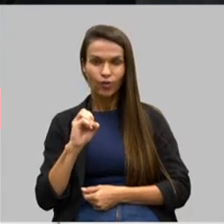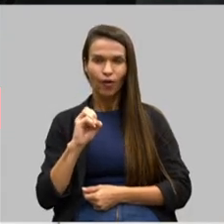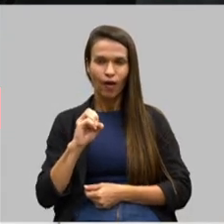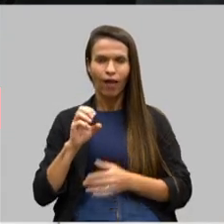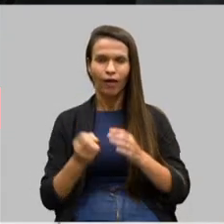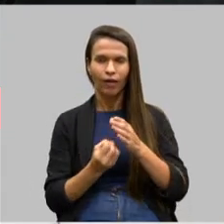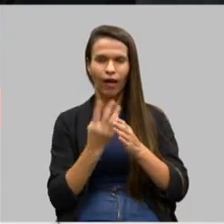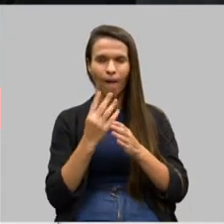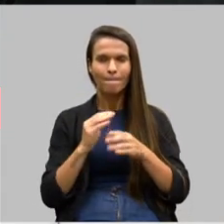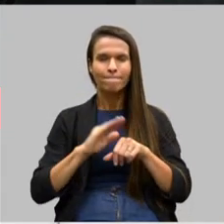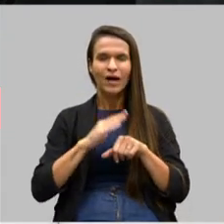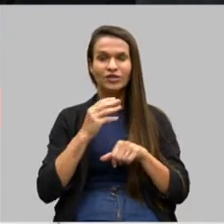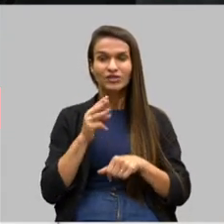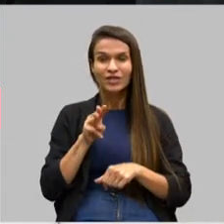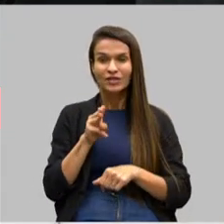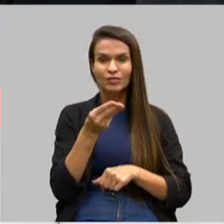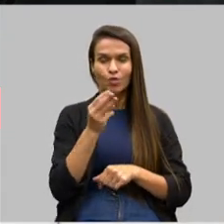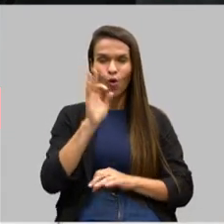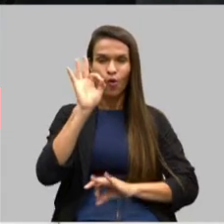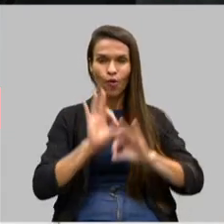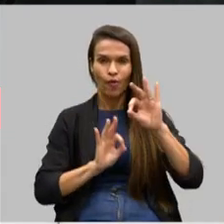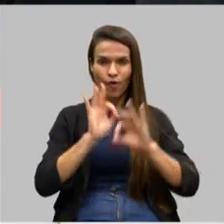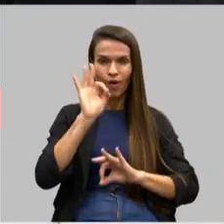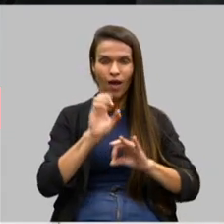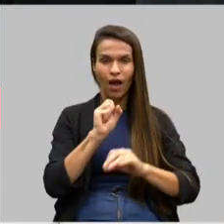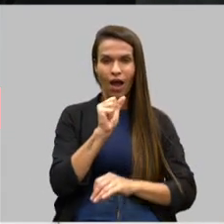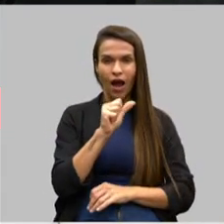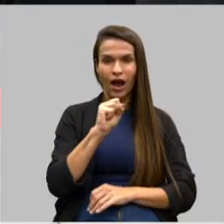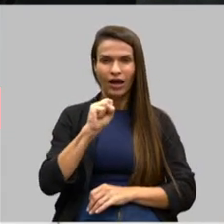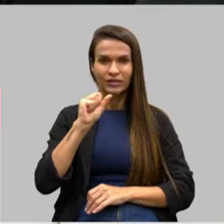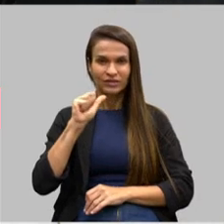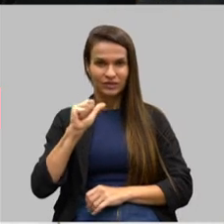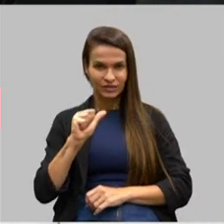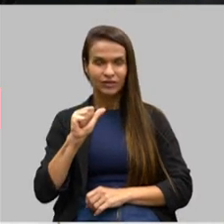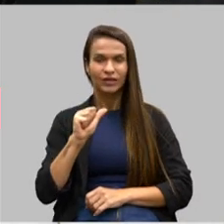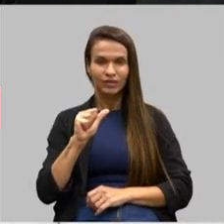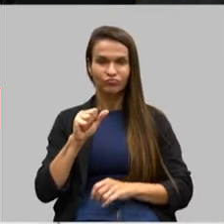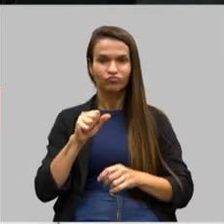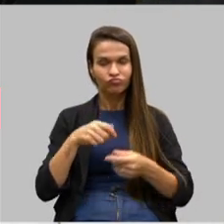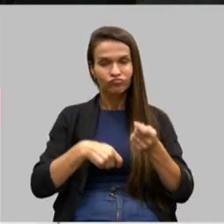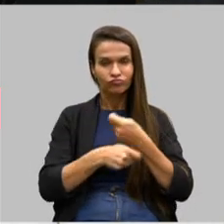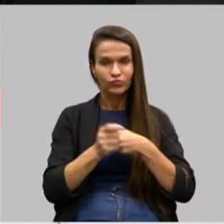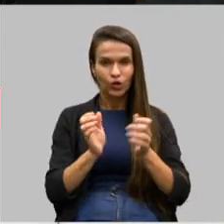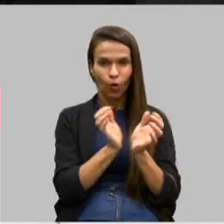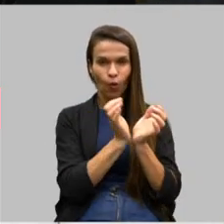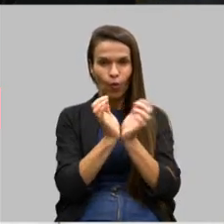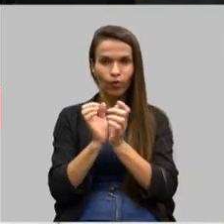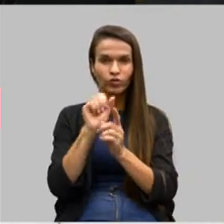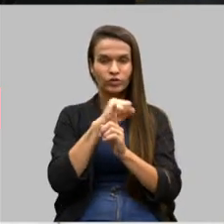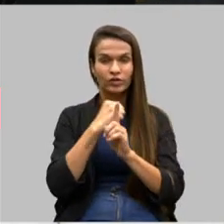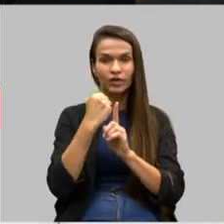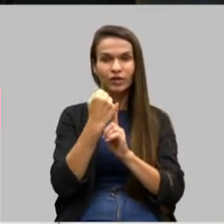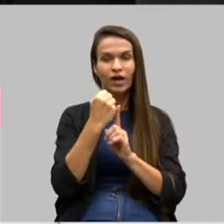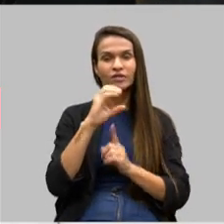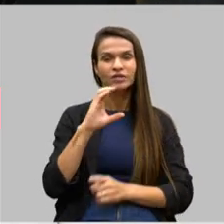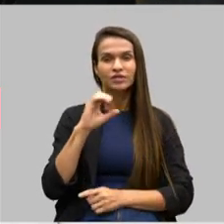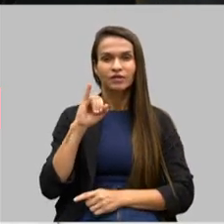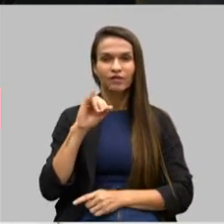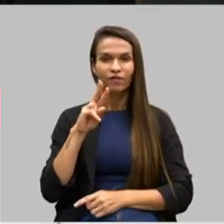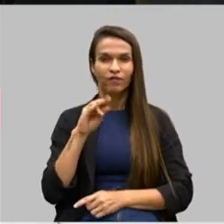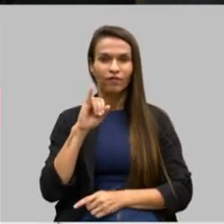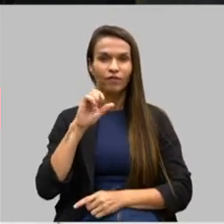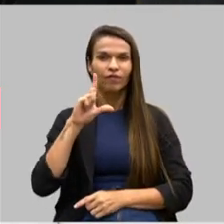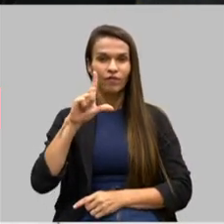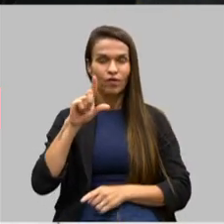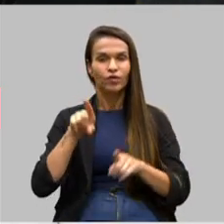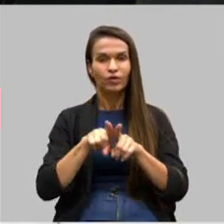mil organizações, que é a ASA, a Articulação do Semiárido, da sociedade civil e distintas